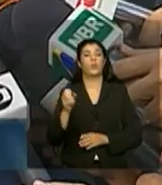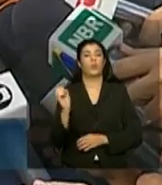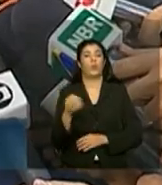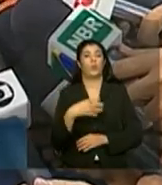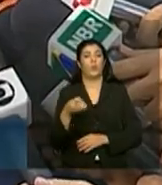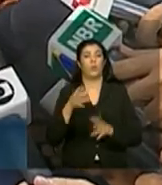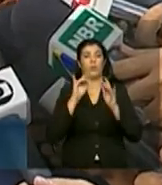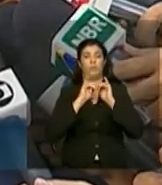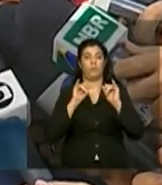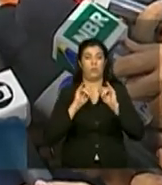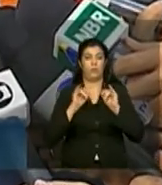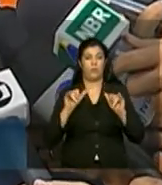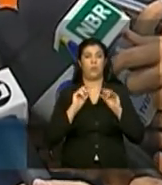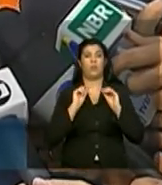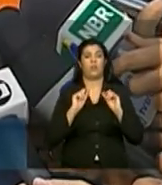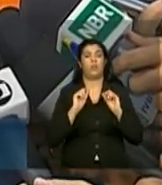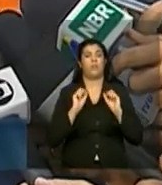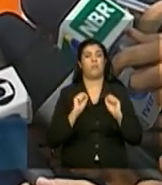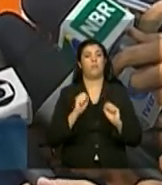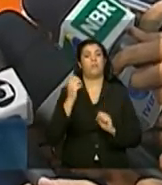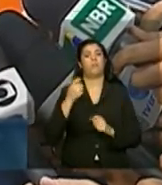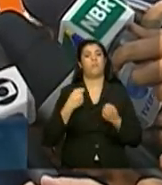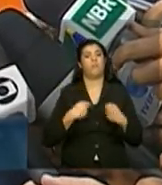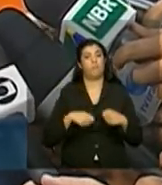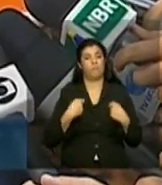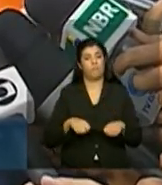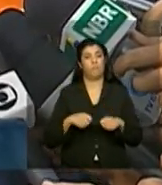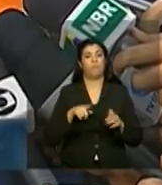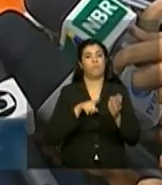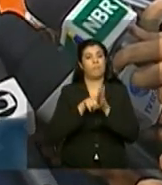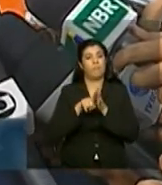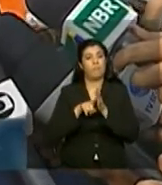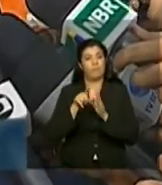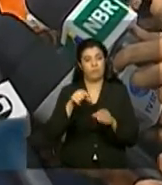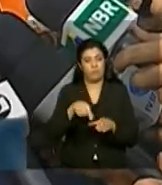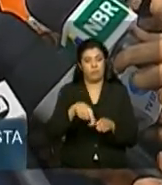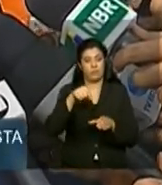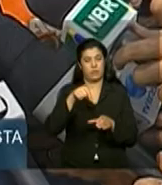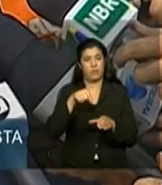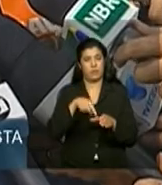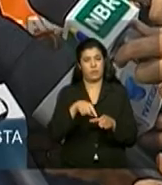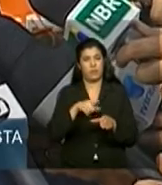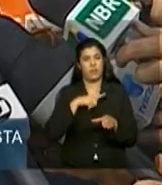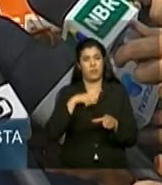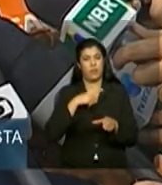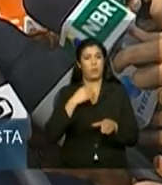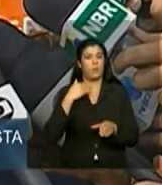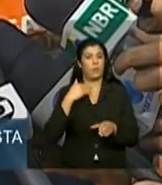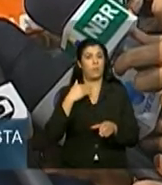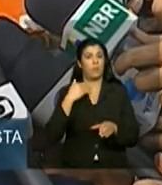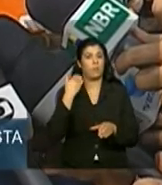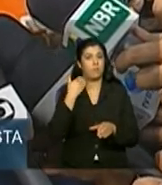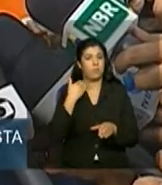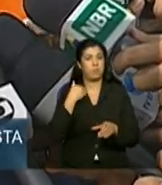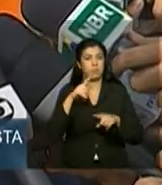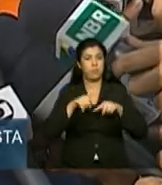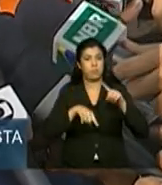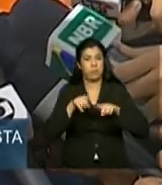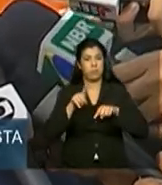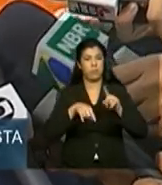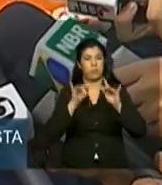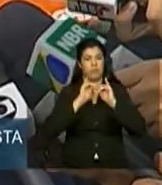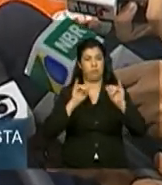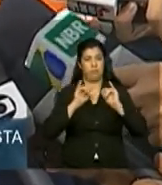outra informação que haja necessidade de análises, nós temos um banco de material